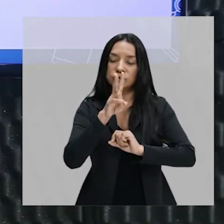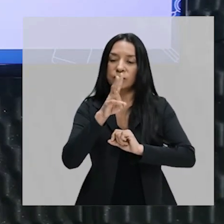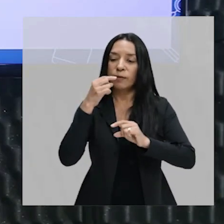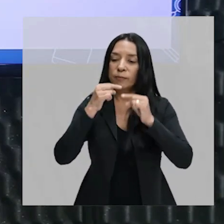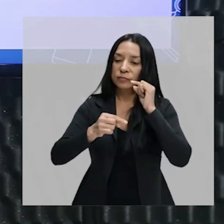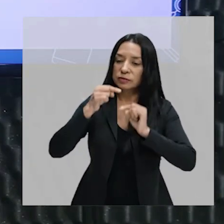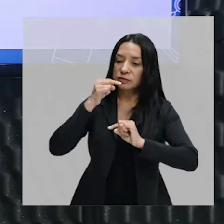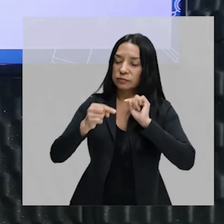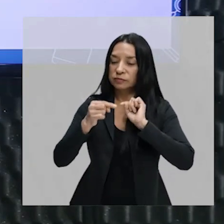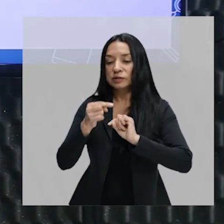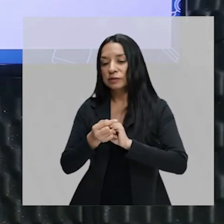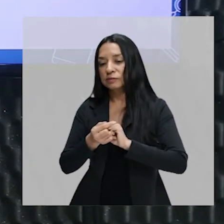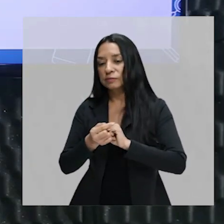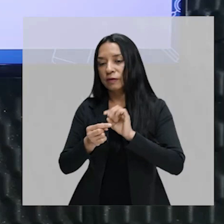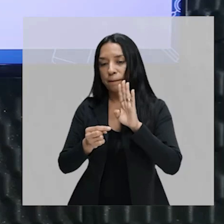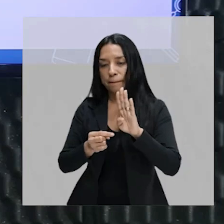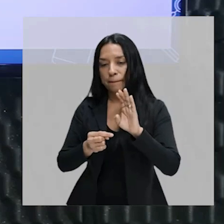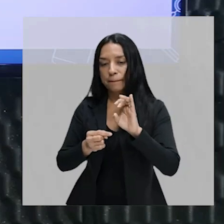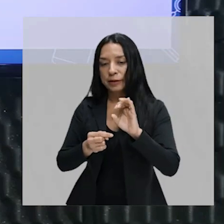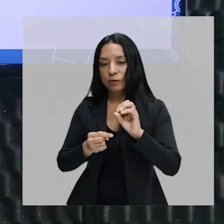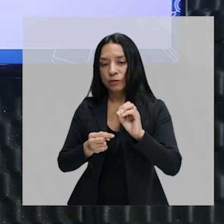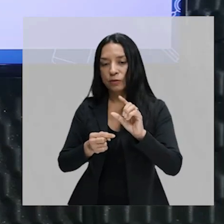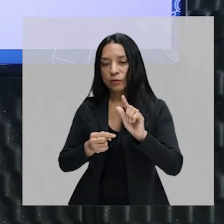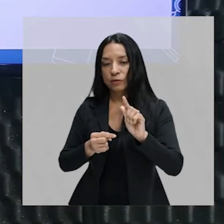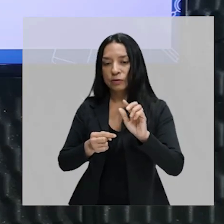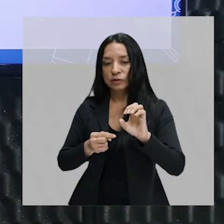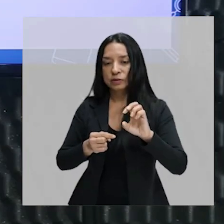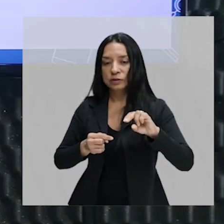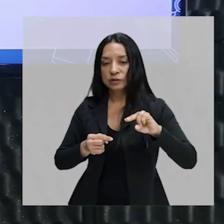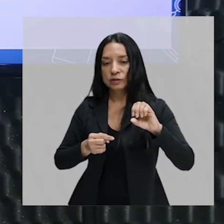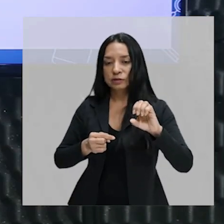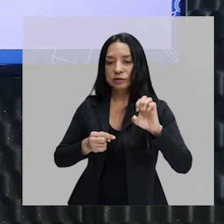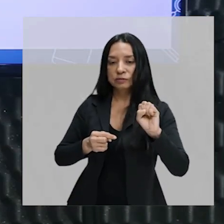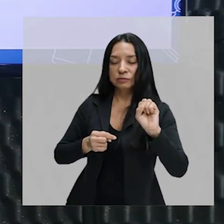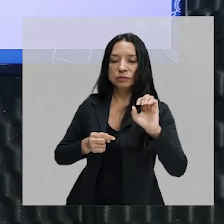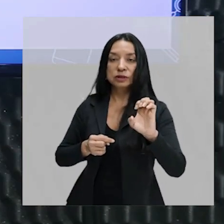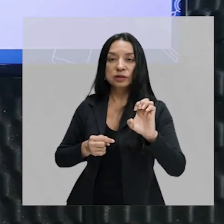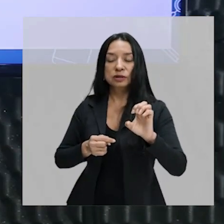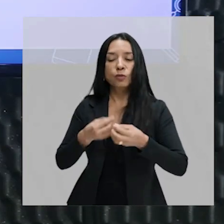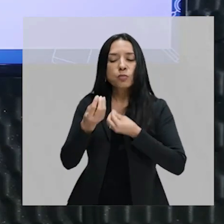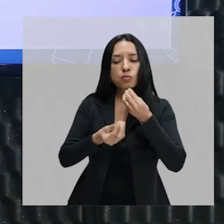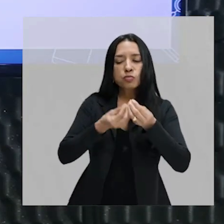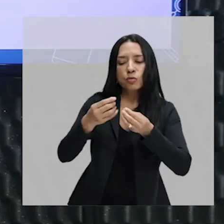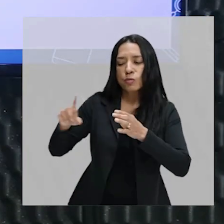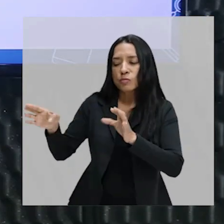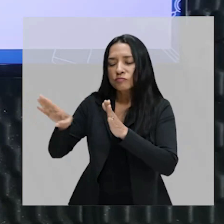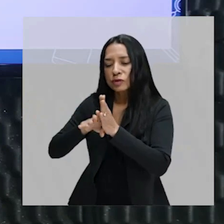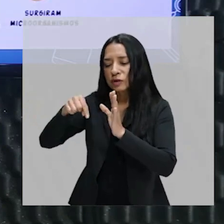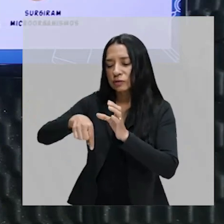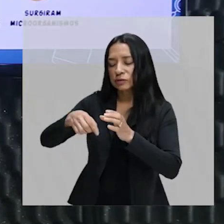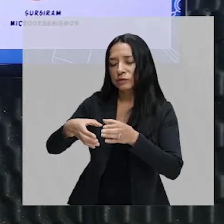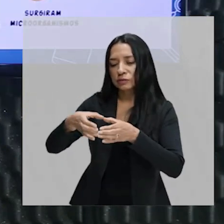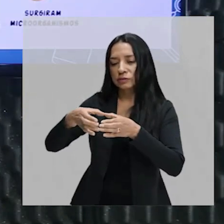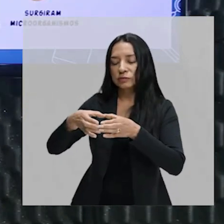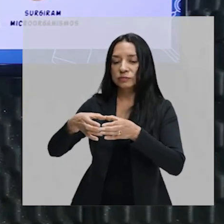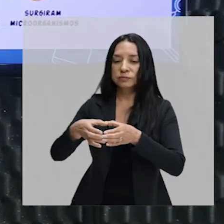defender a biogênese porque o vidro ficou tampadinho como é que esses microrganismos chegaram ali tá E